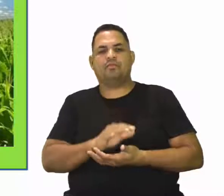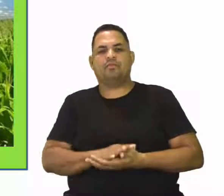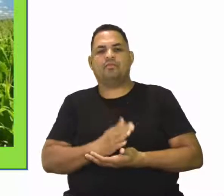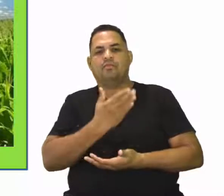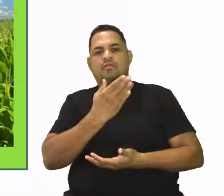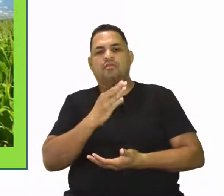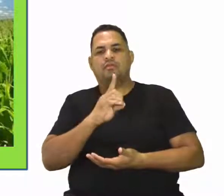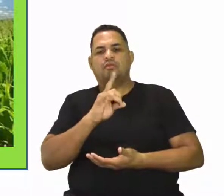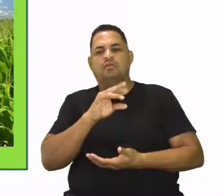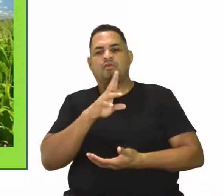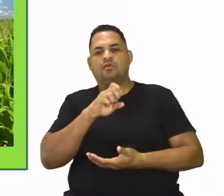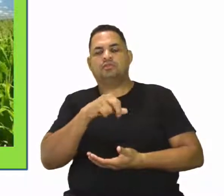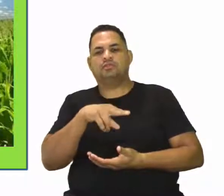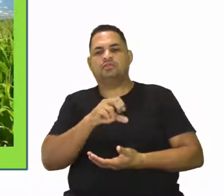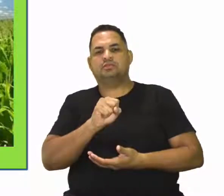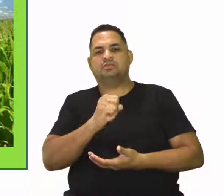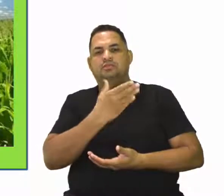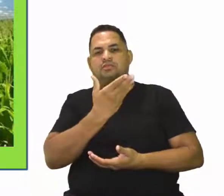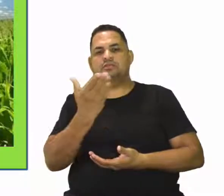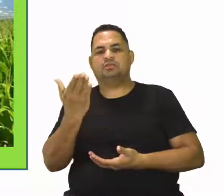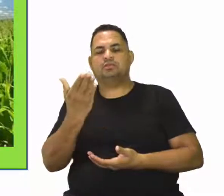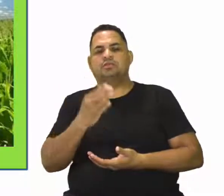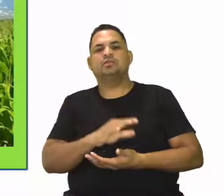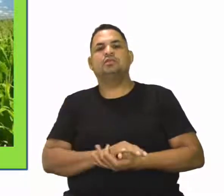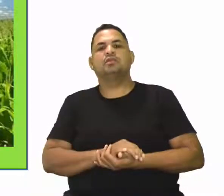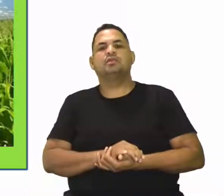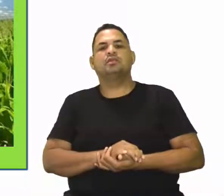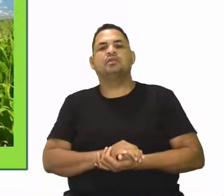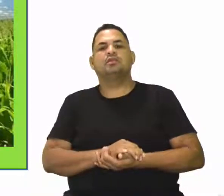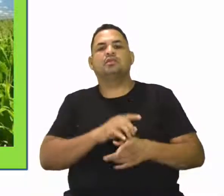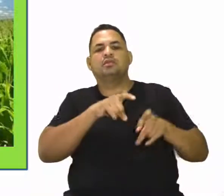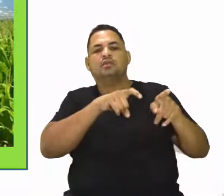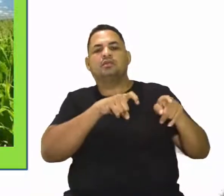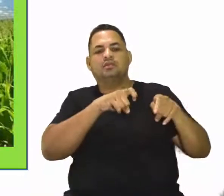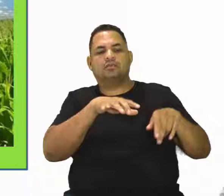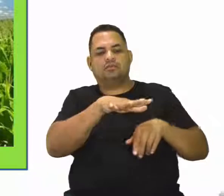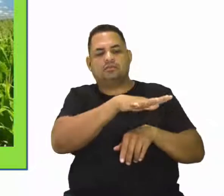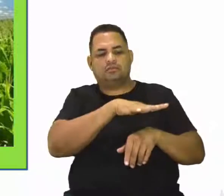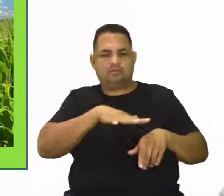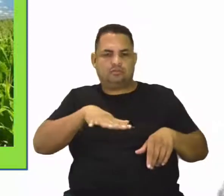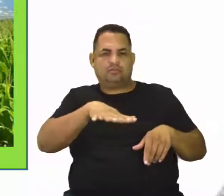os drones da área agrícola.